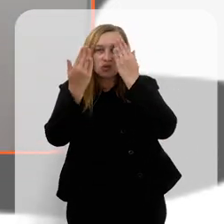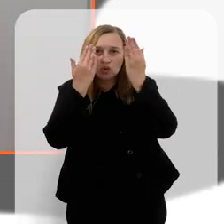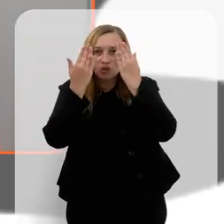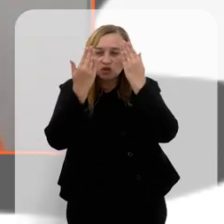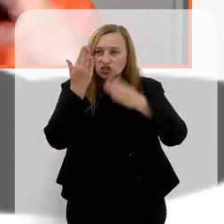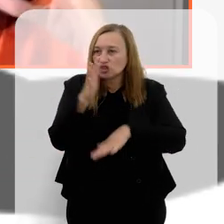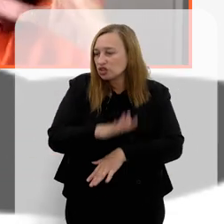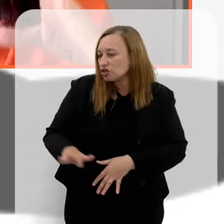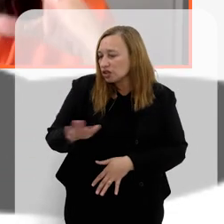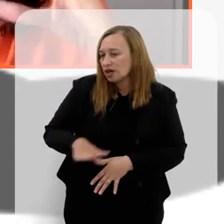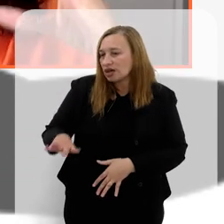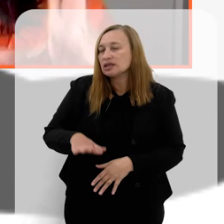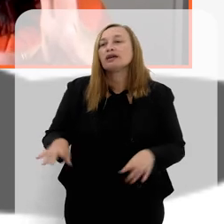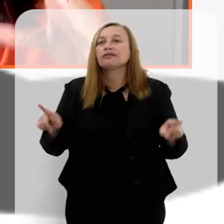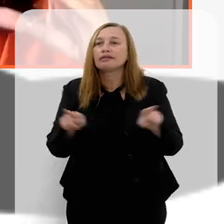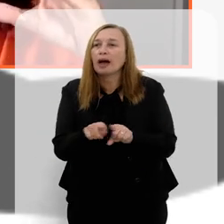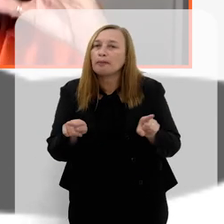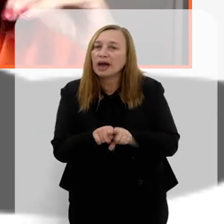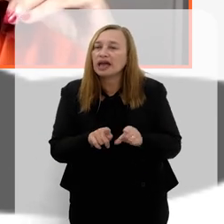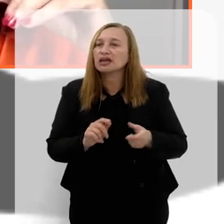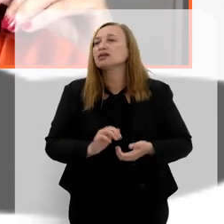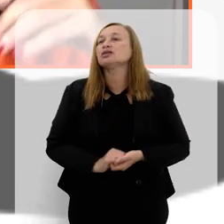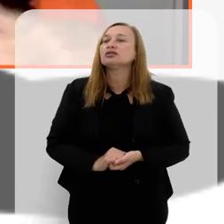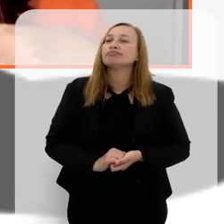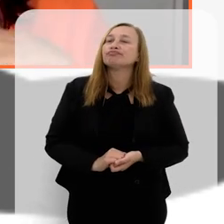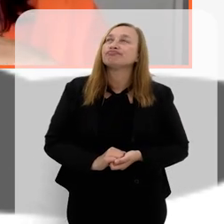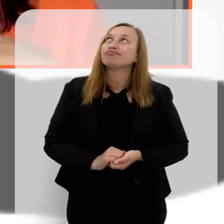né? E tem também